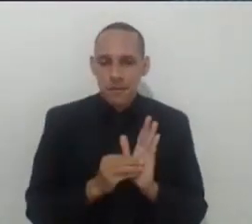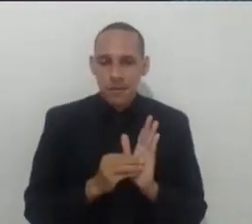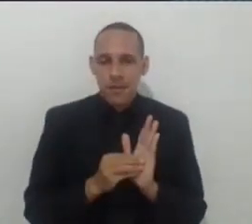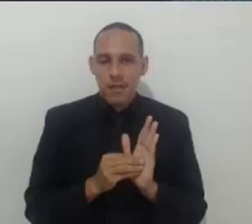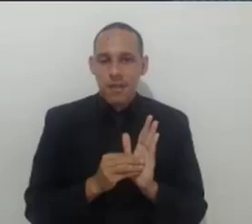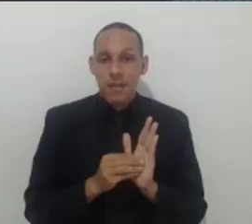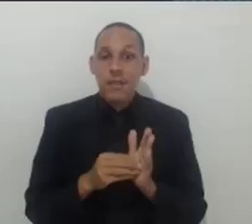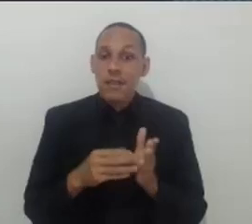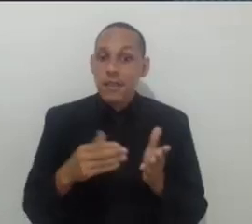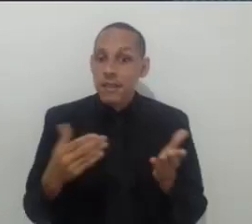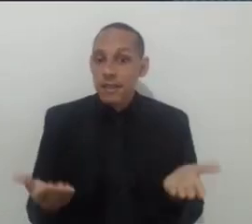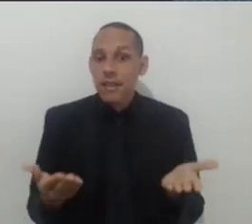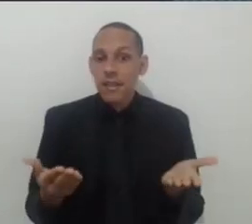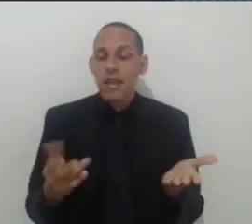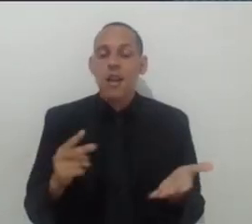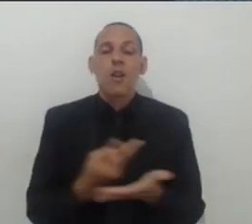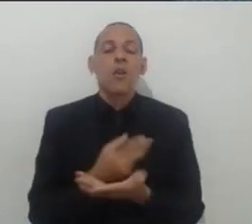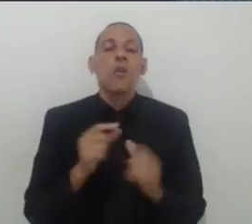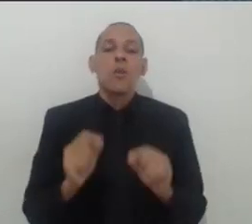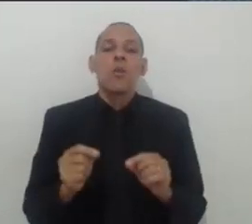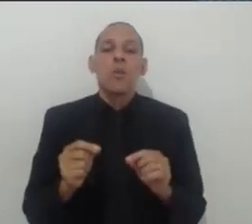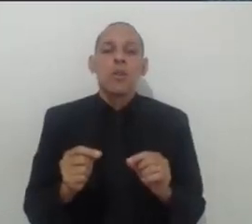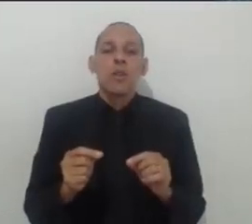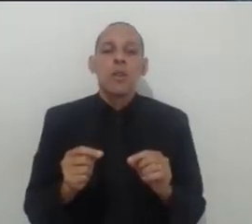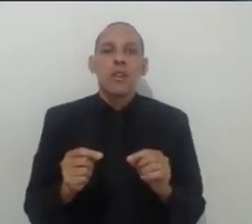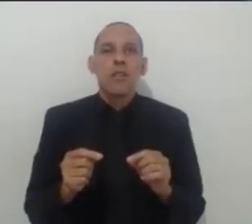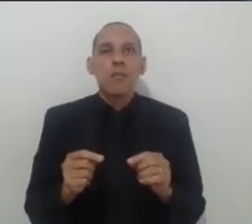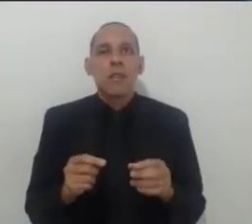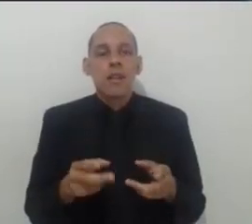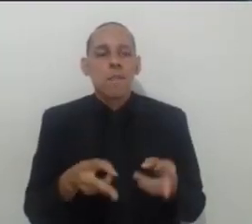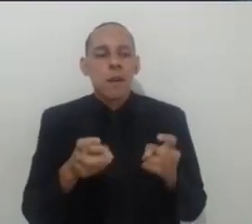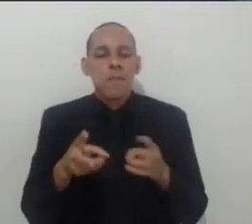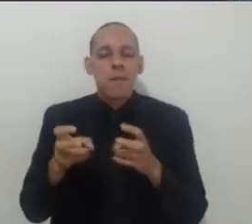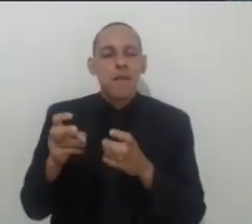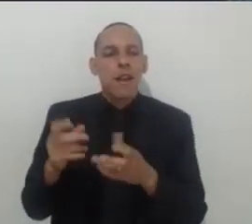uma convicção equivocada sobre o cenário fático da lide.